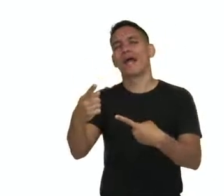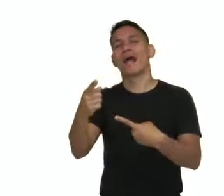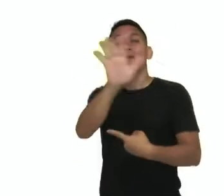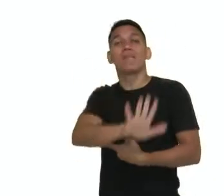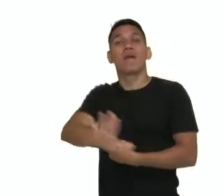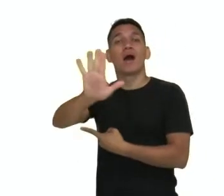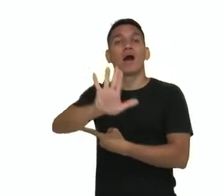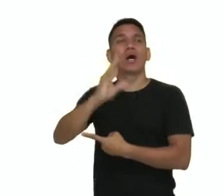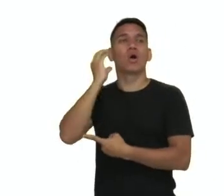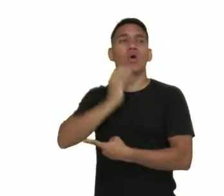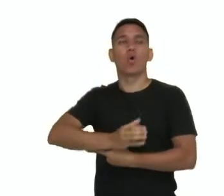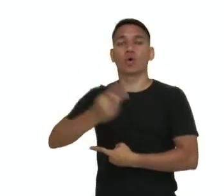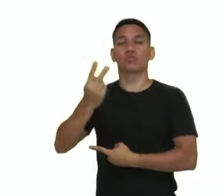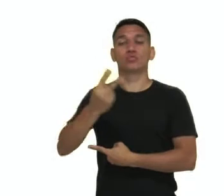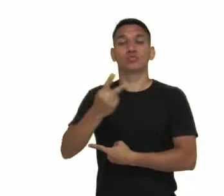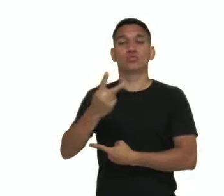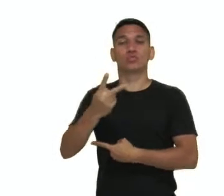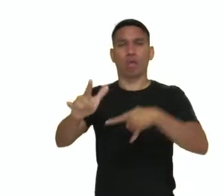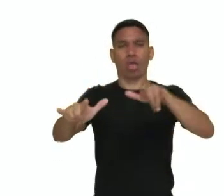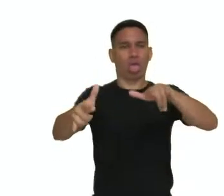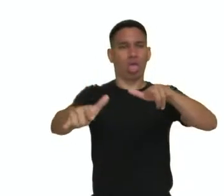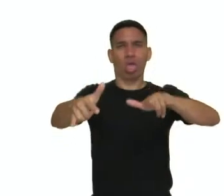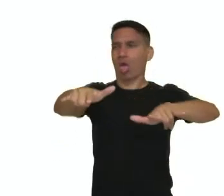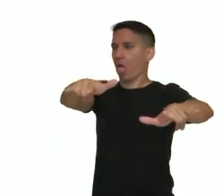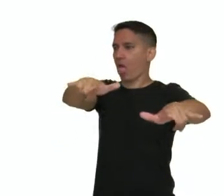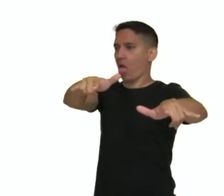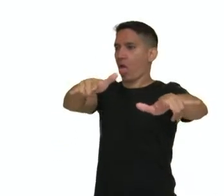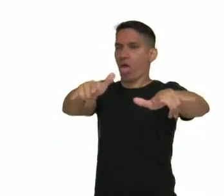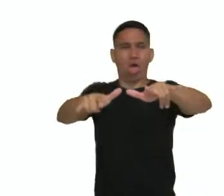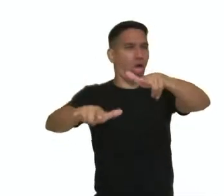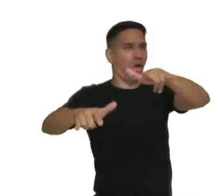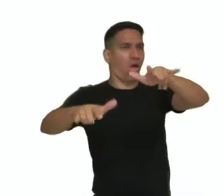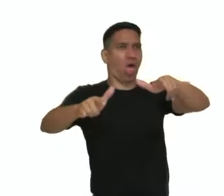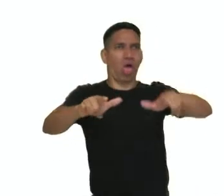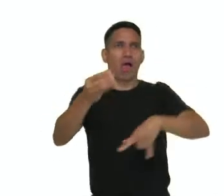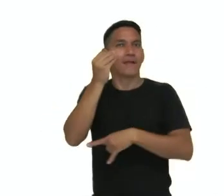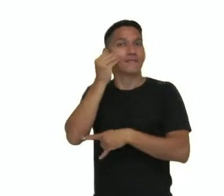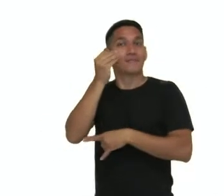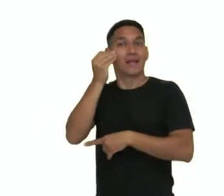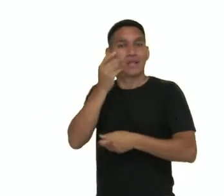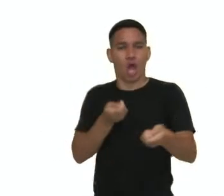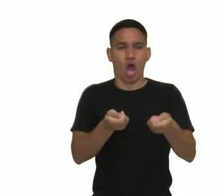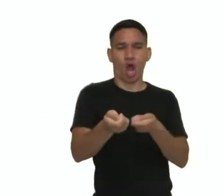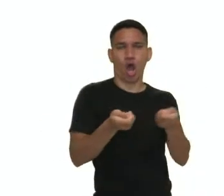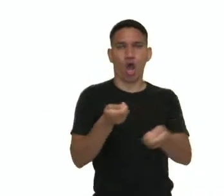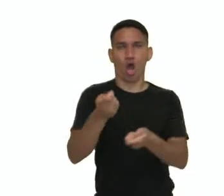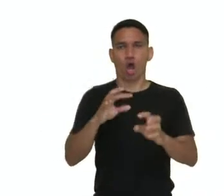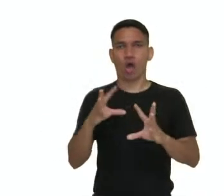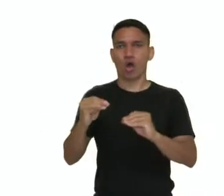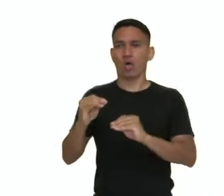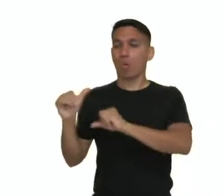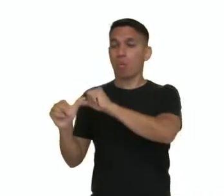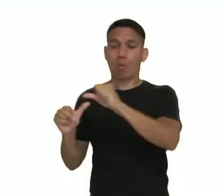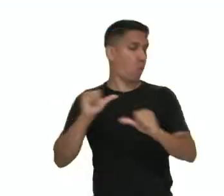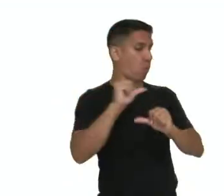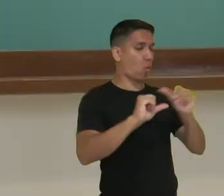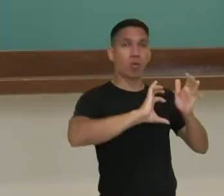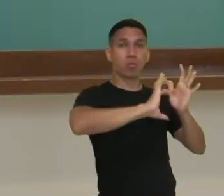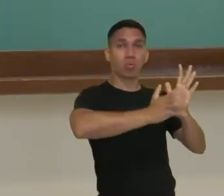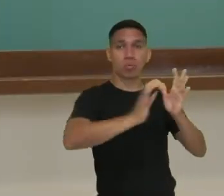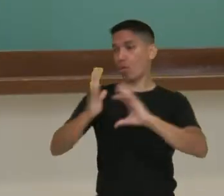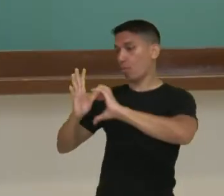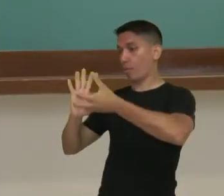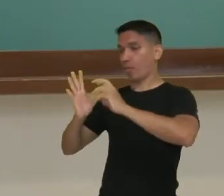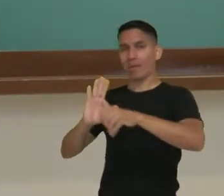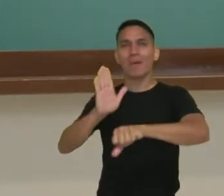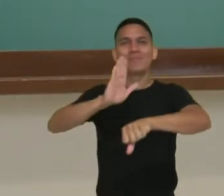Pedro II e ele tentando num carrossel controlar a alternância partidária que existia